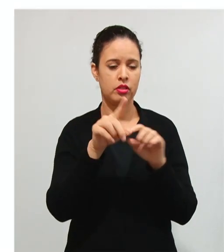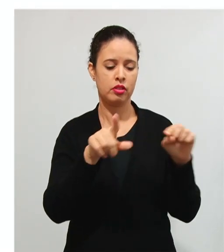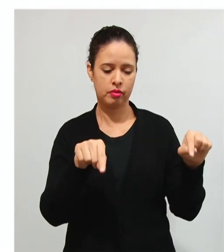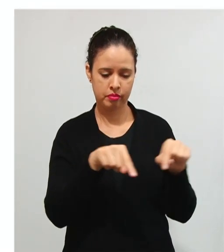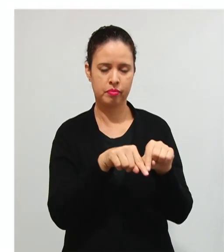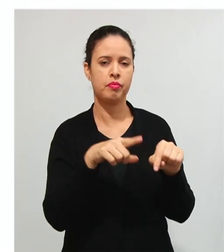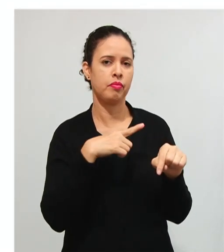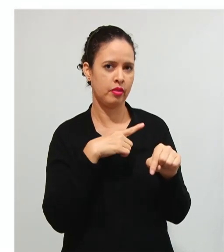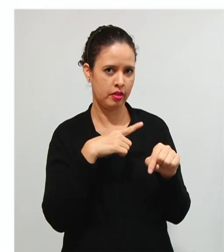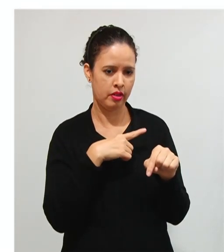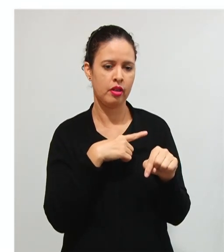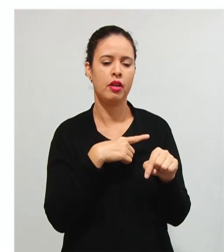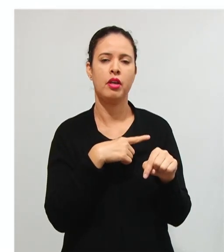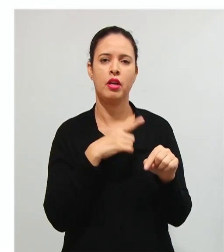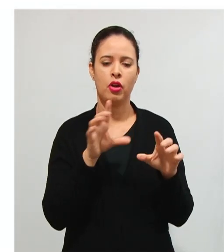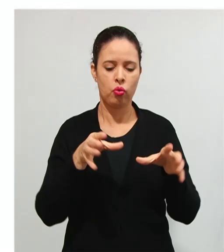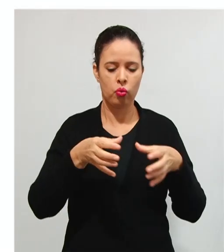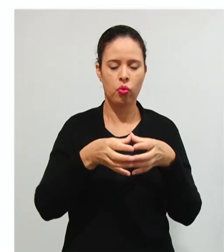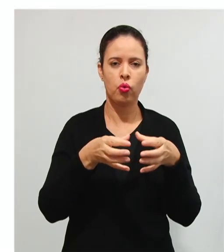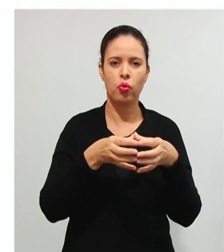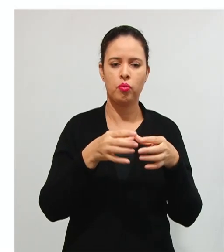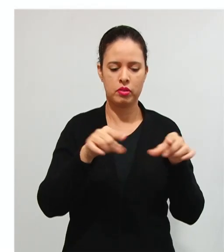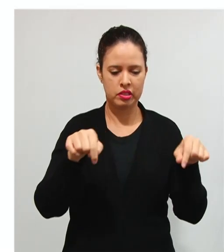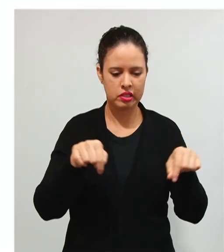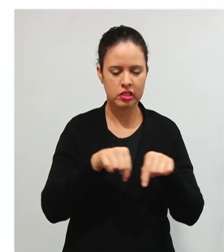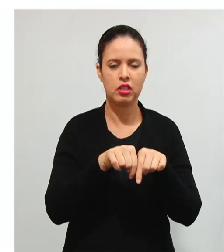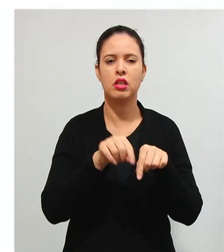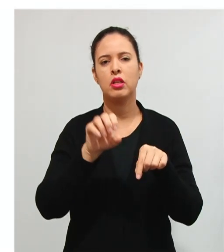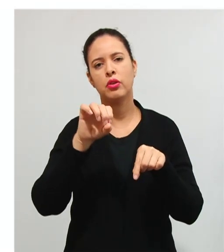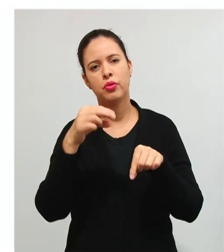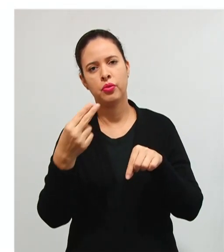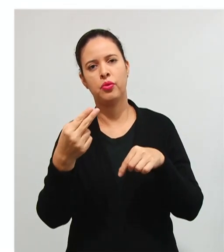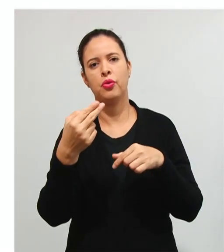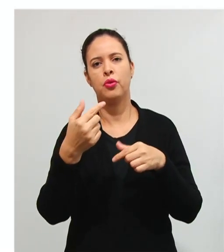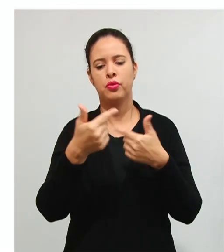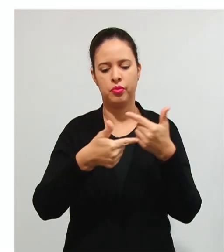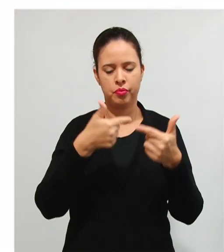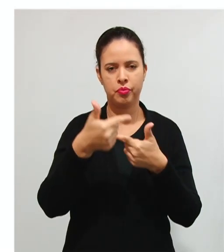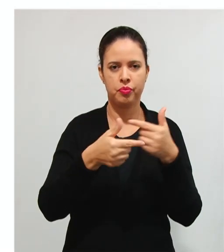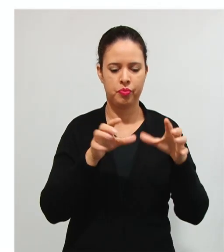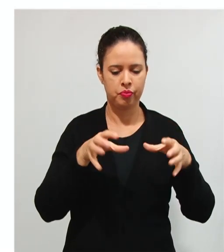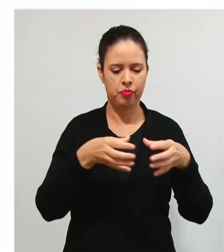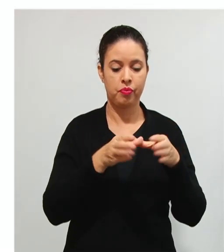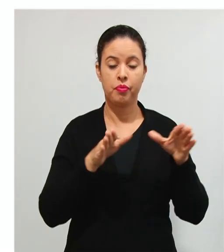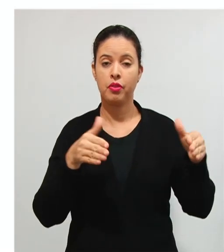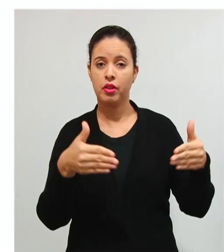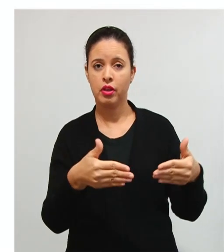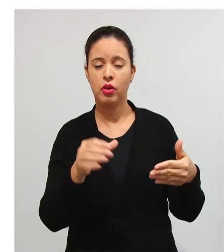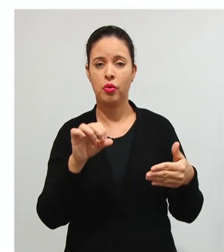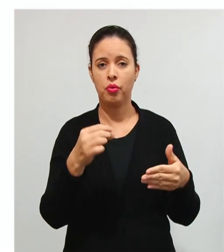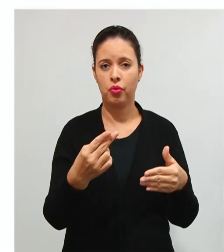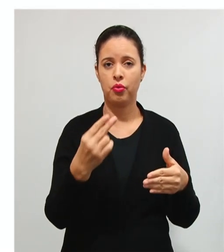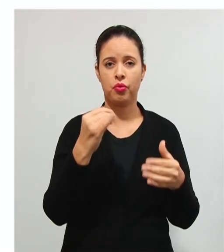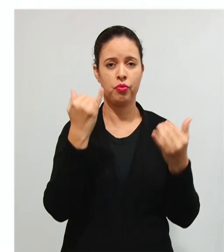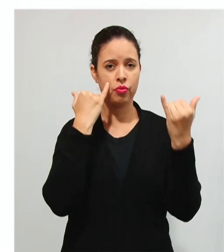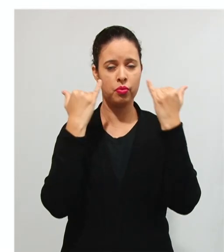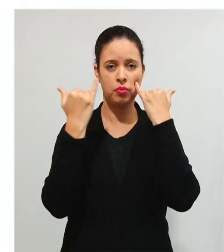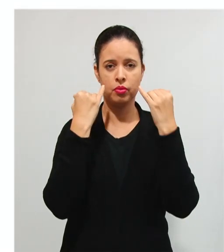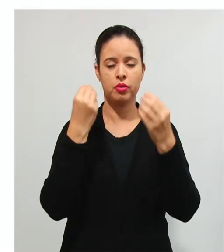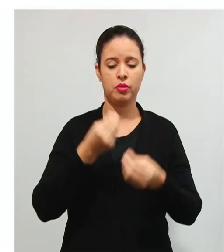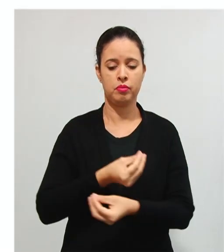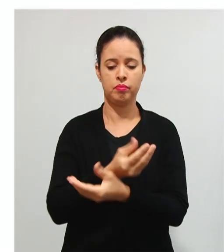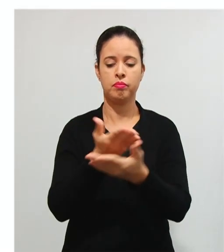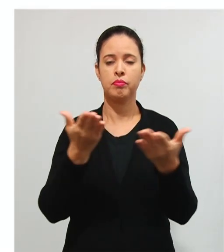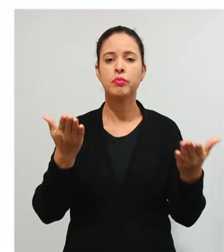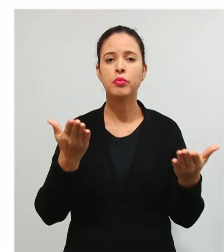aula, seja para criar grupo da turma, seja para trabalhos em grupos específicos, seja para compartilhar informação, para